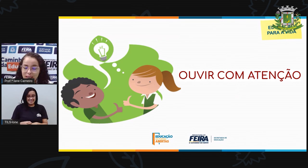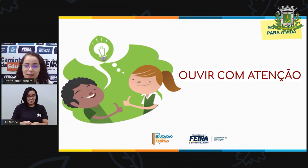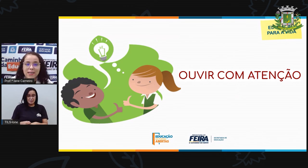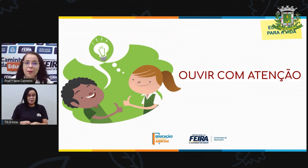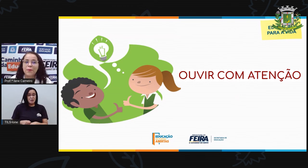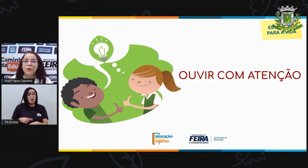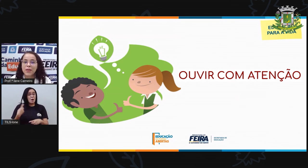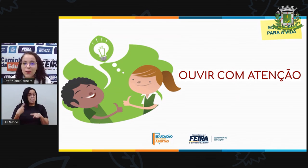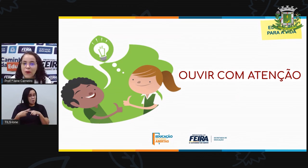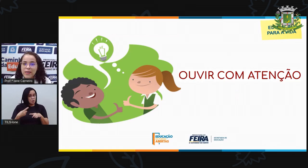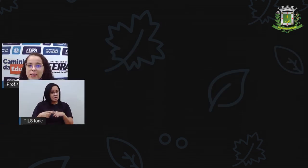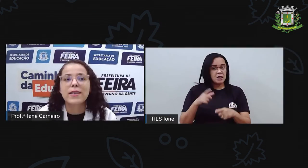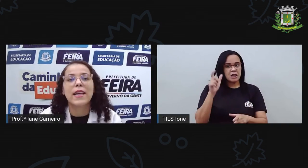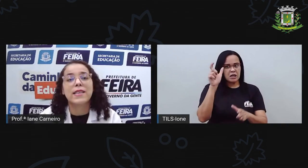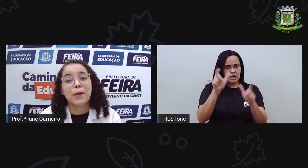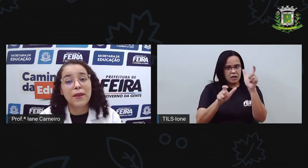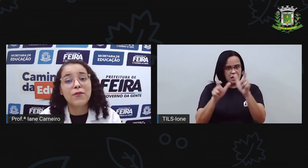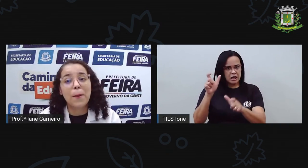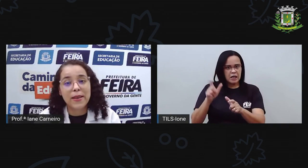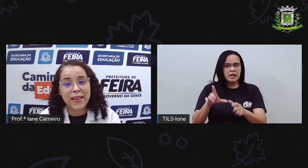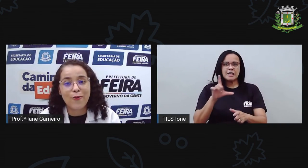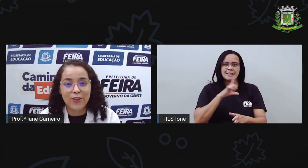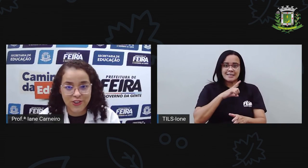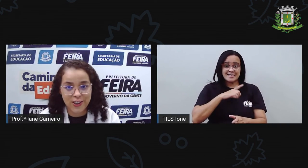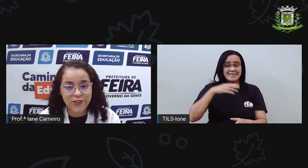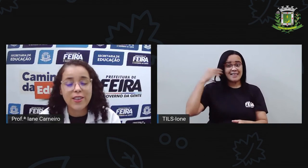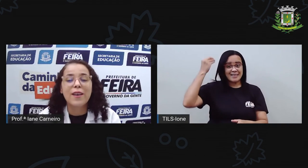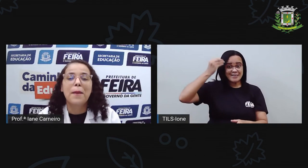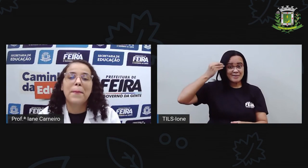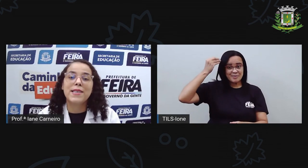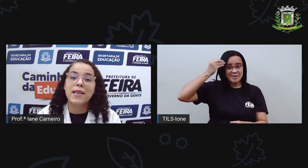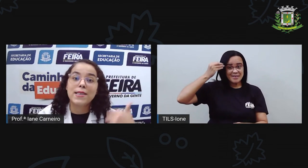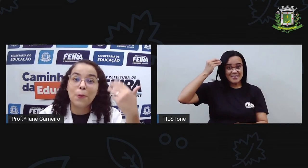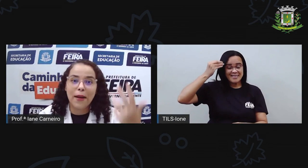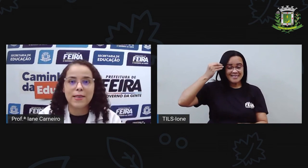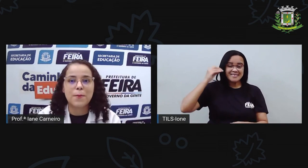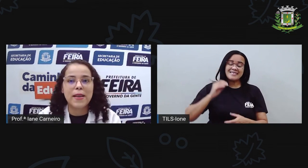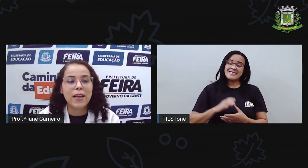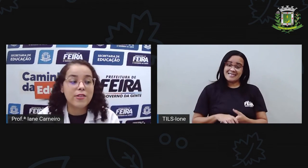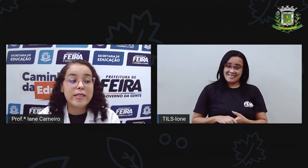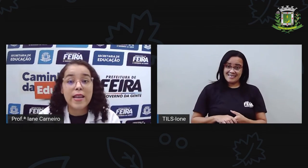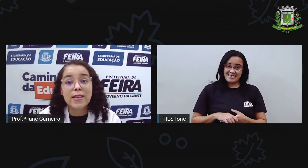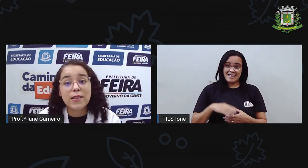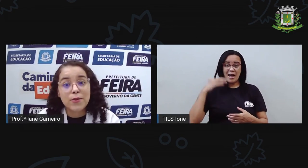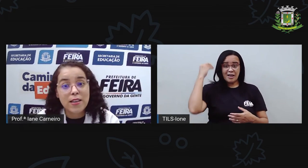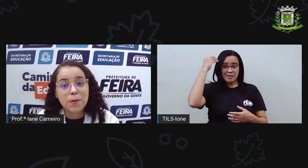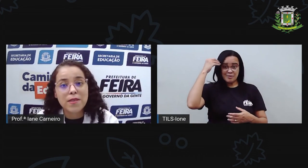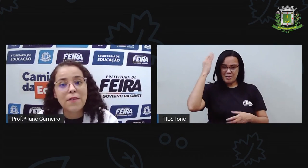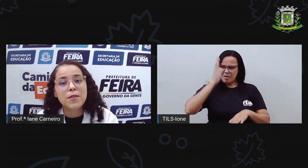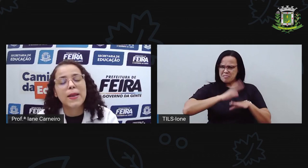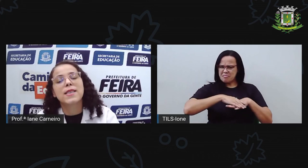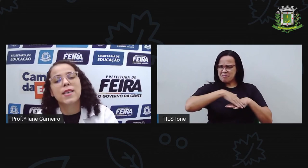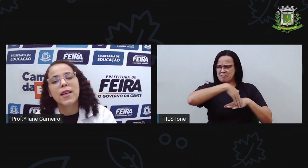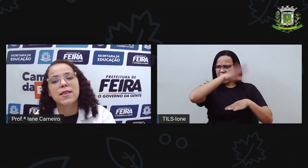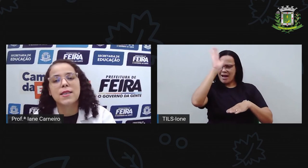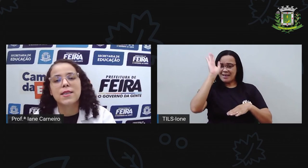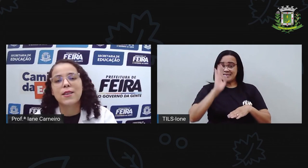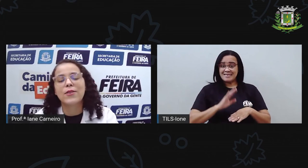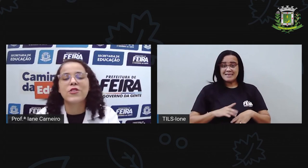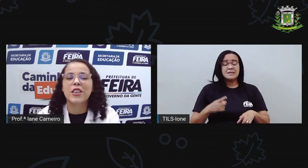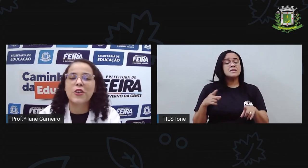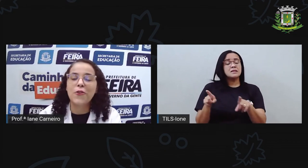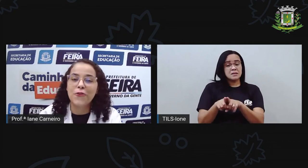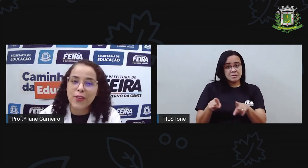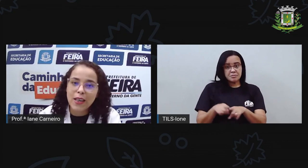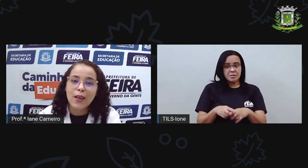coisa, eles sabem muita coisa, né? Eles também vão aprender com a gente, mas eles são mais experientes e eles são os responsáveis pelas crianças. Então, a